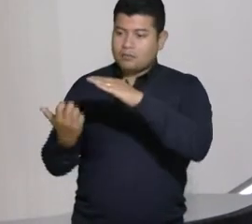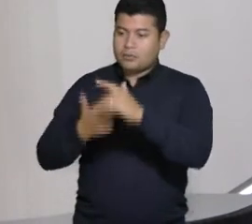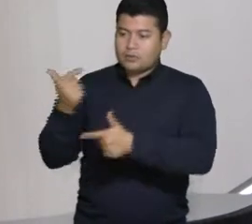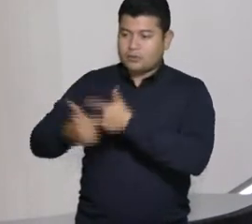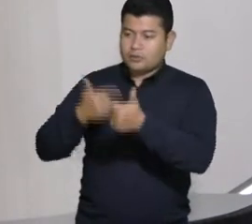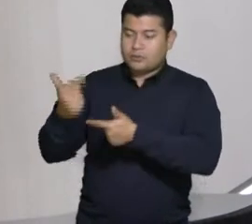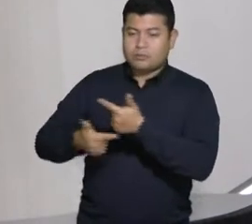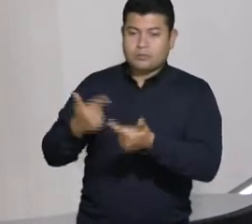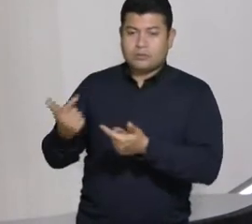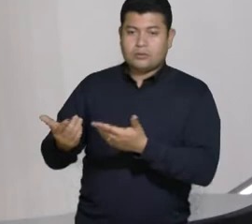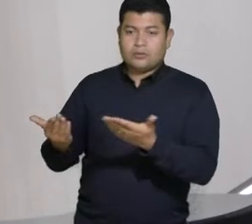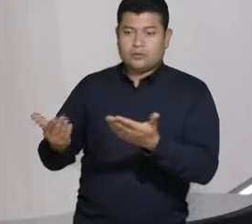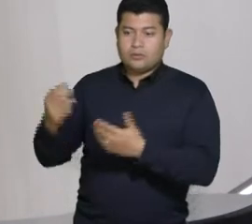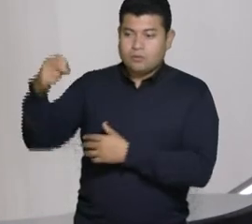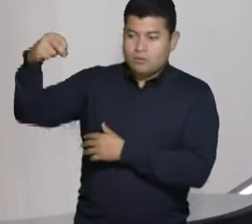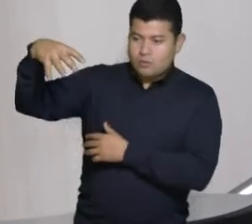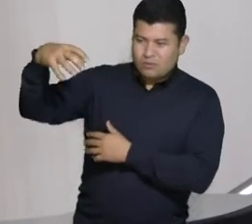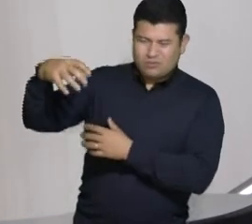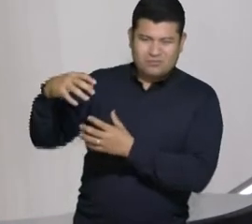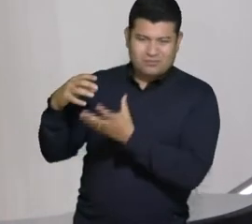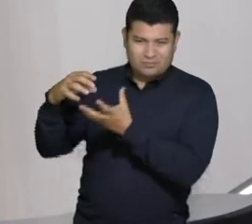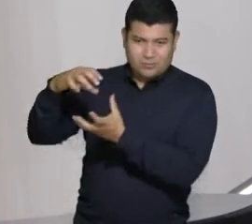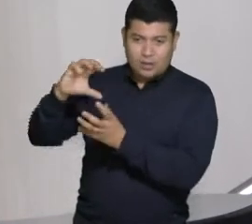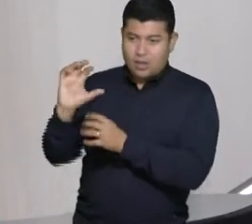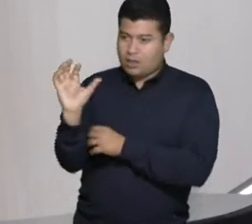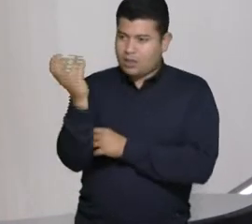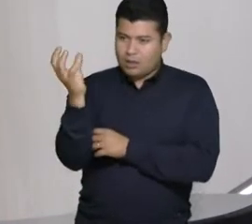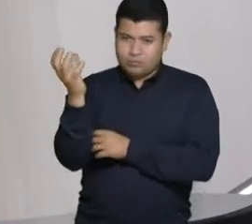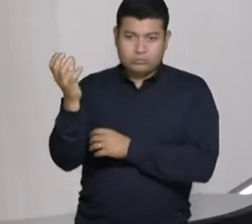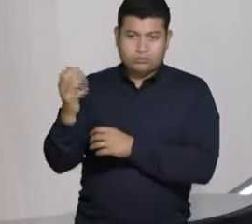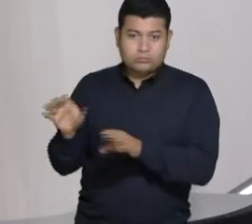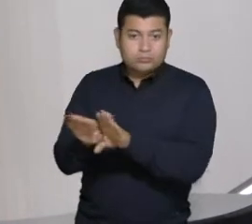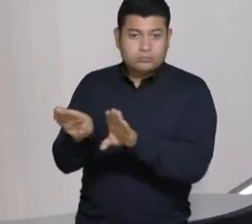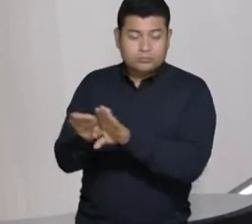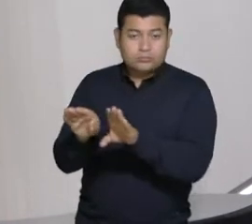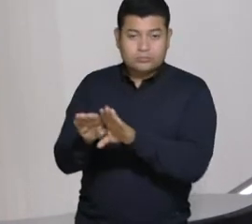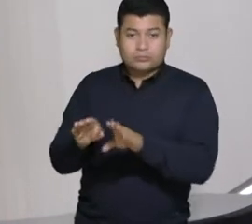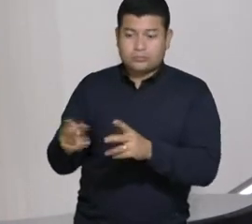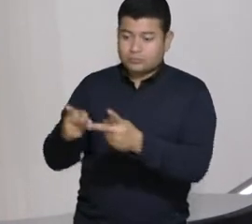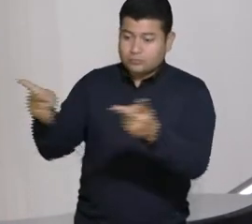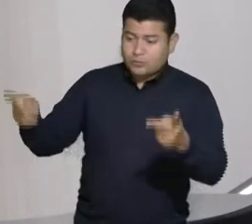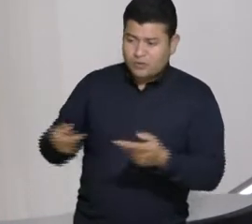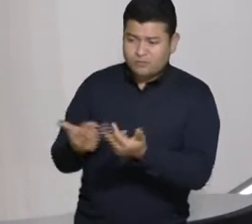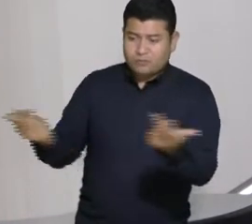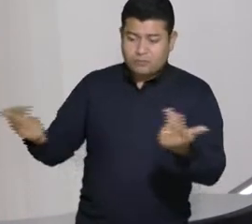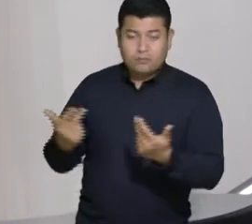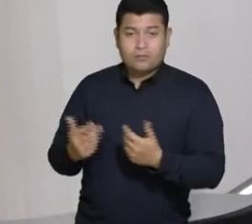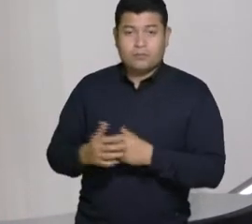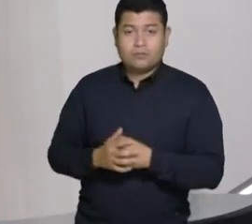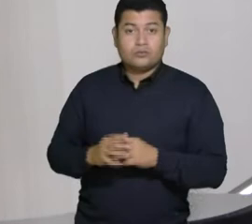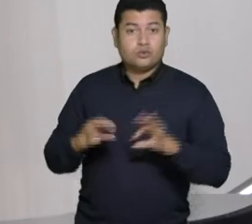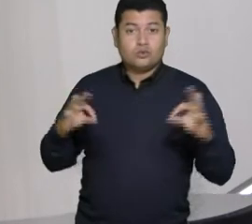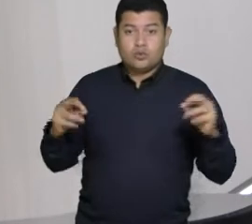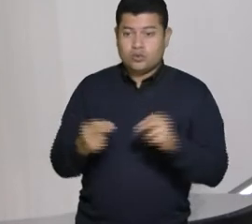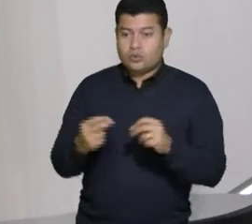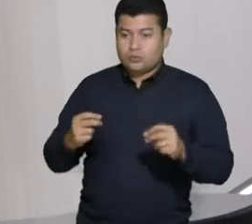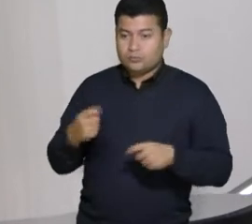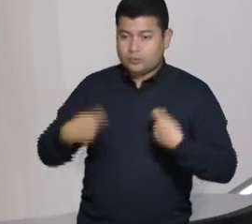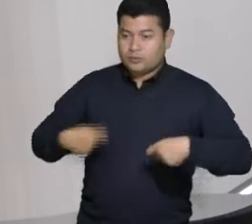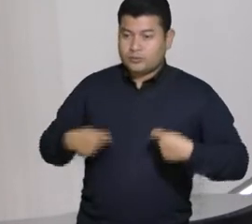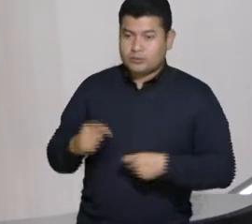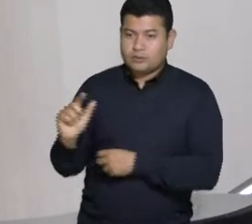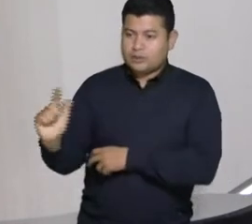é um segmento importante para Santa Catarina e não só esse segmento todos os outros alimentos que são abastecidos com a energia gás